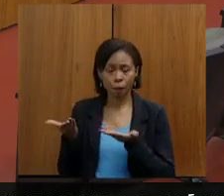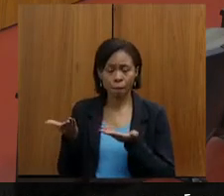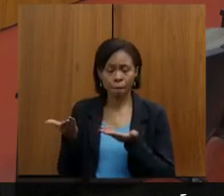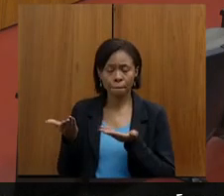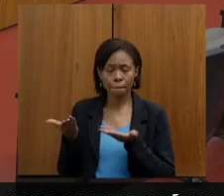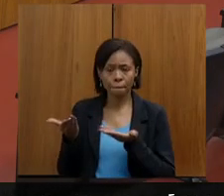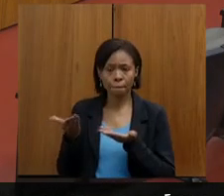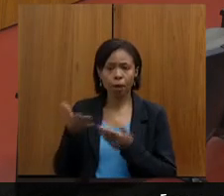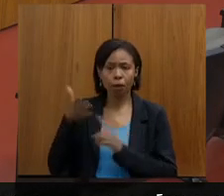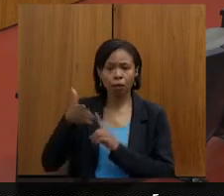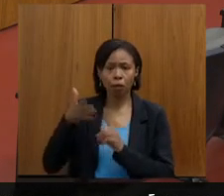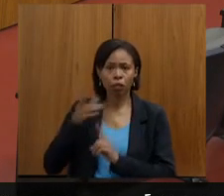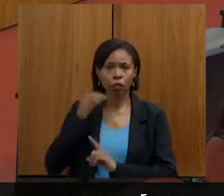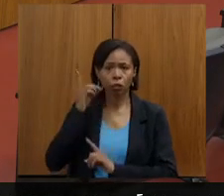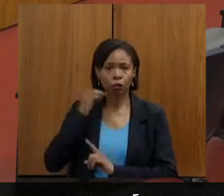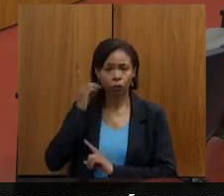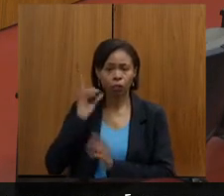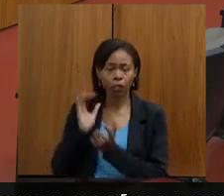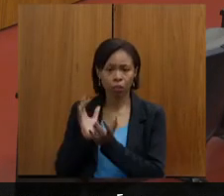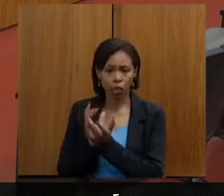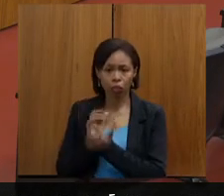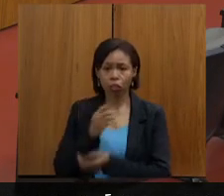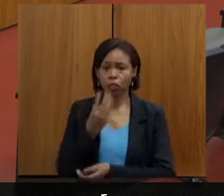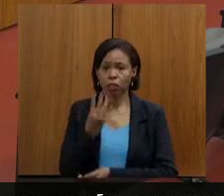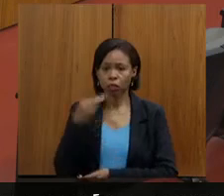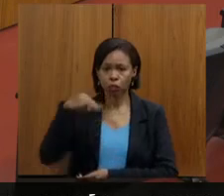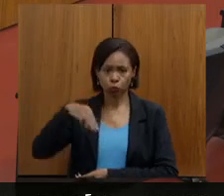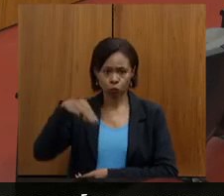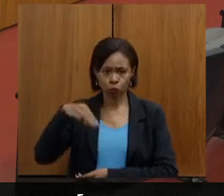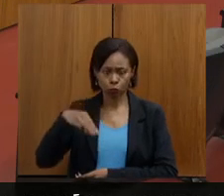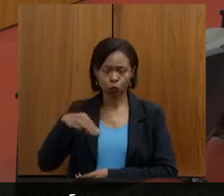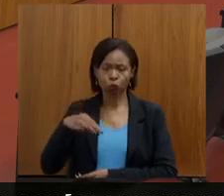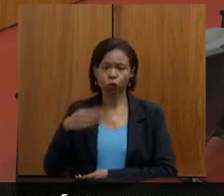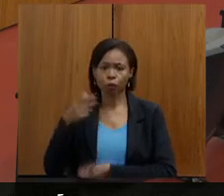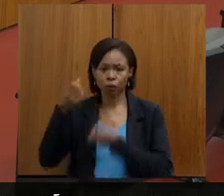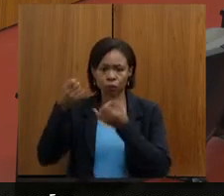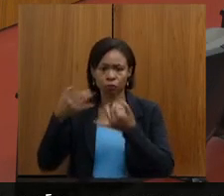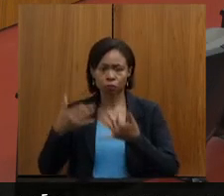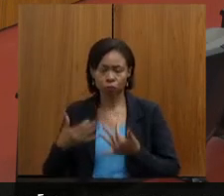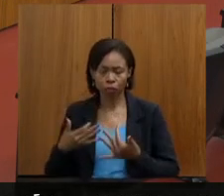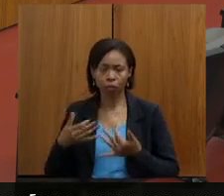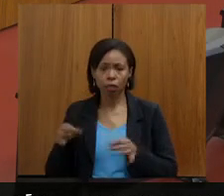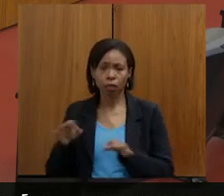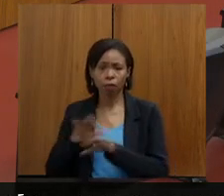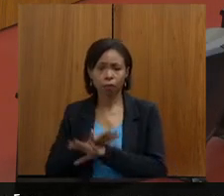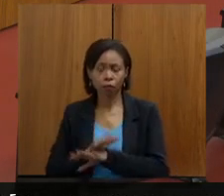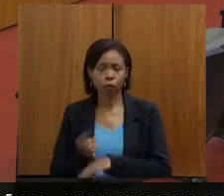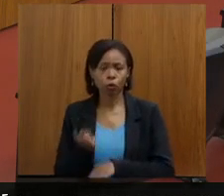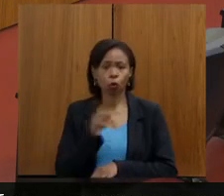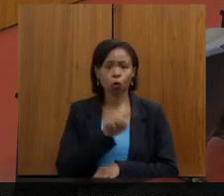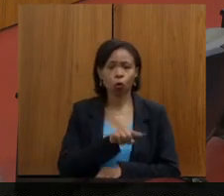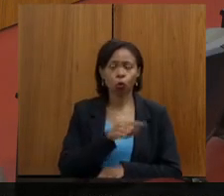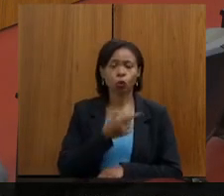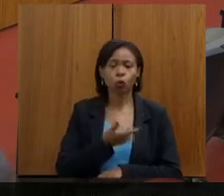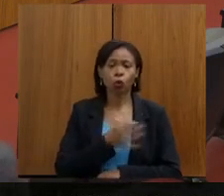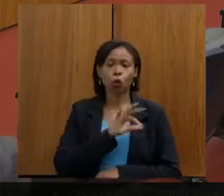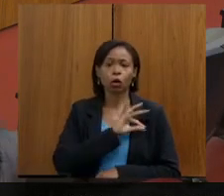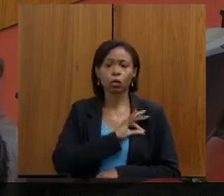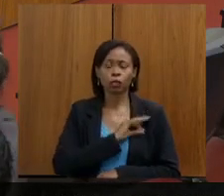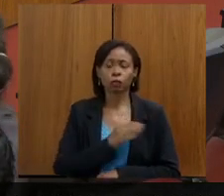e para os deputados e deputadas escrito que disporão de até três minutos para suas interpelações após cada item apelação autoridade Estadual